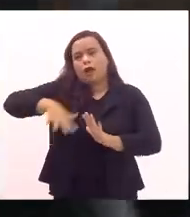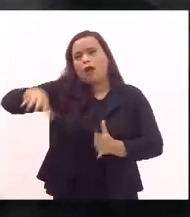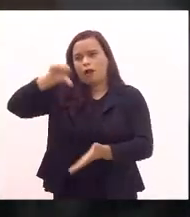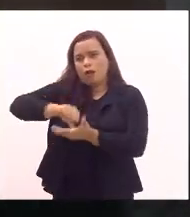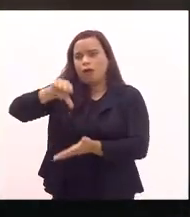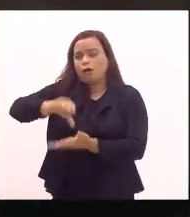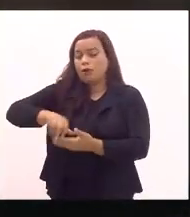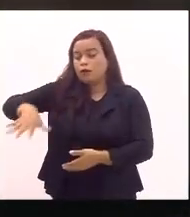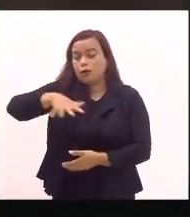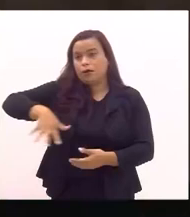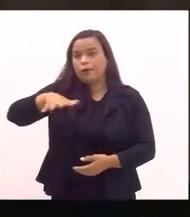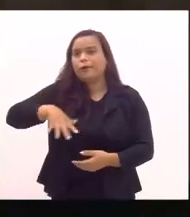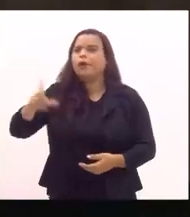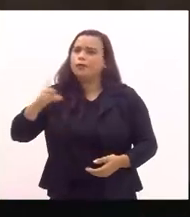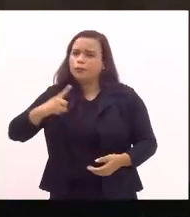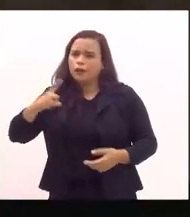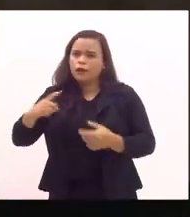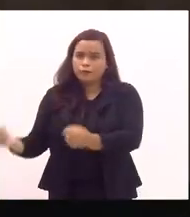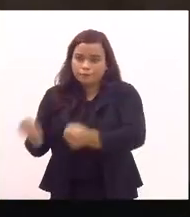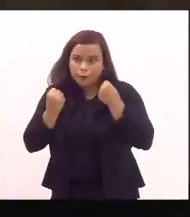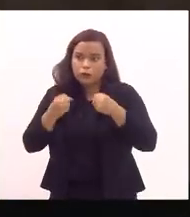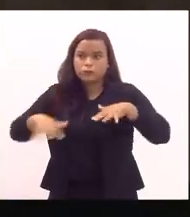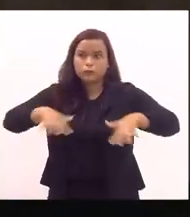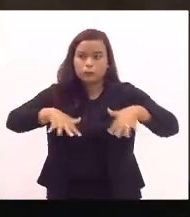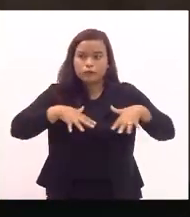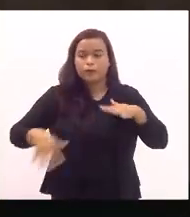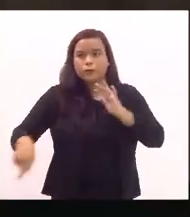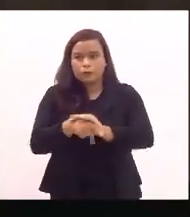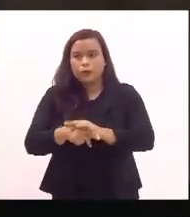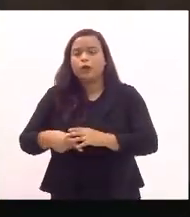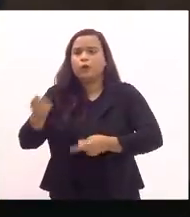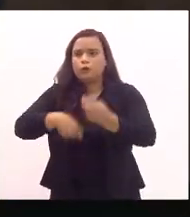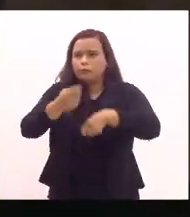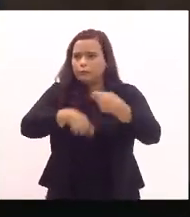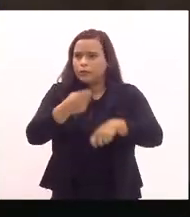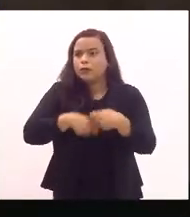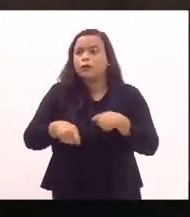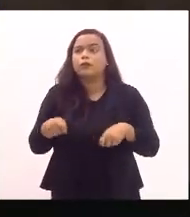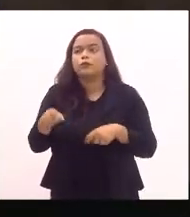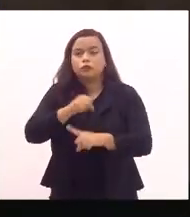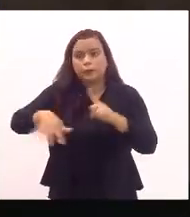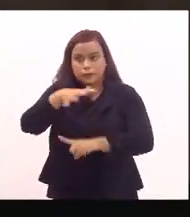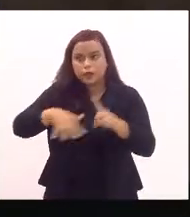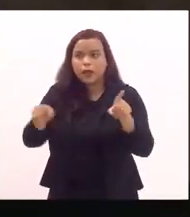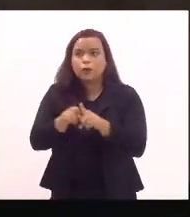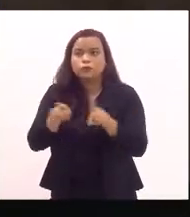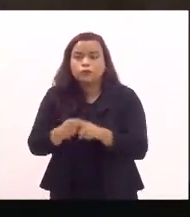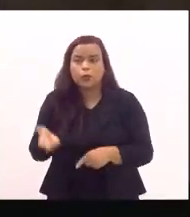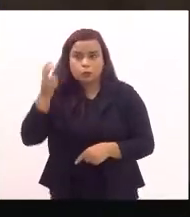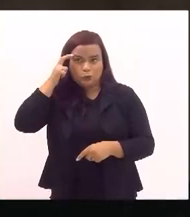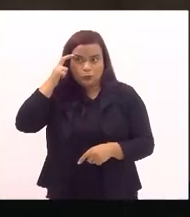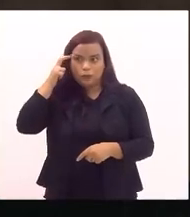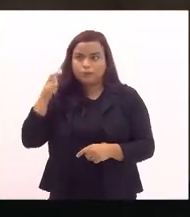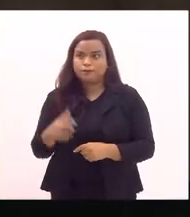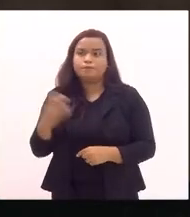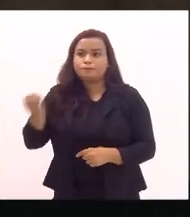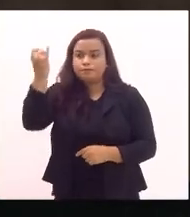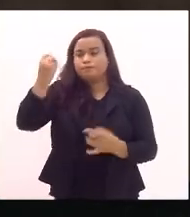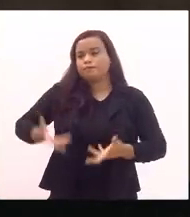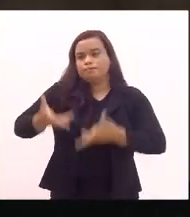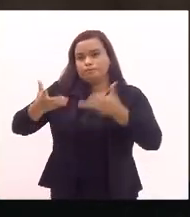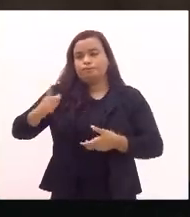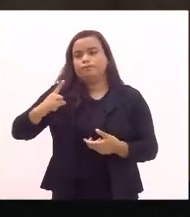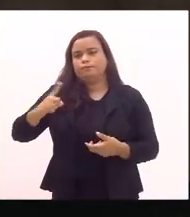tem uma força de movimentação Econômica social e cultural muito